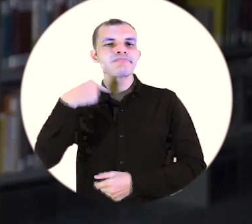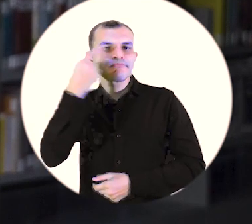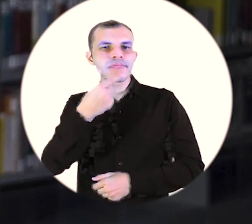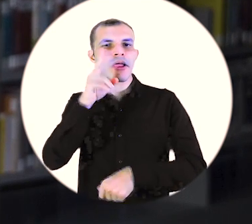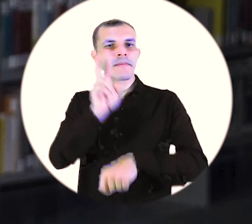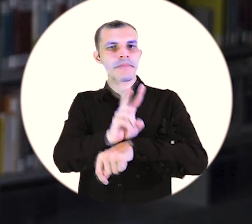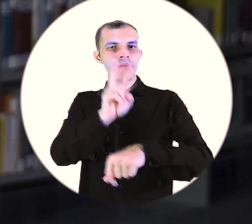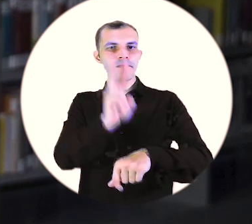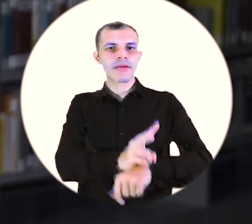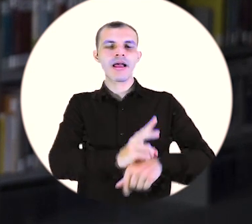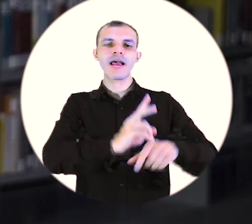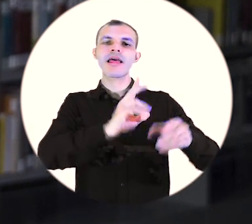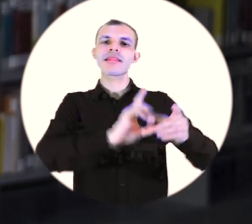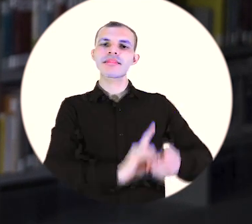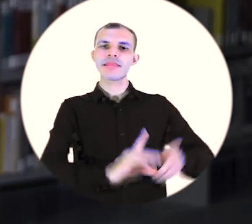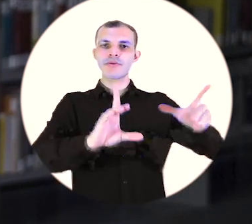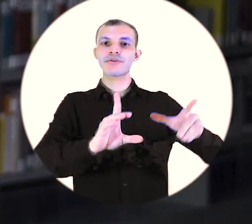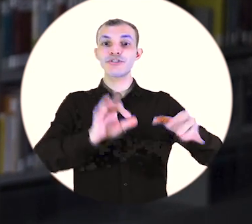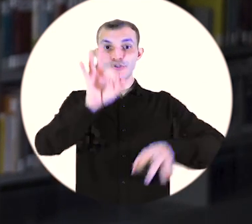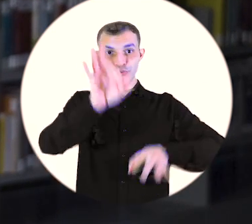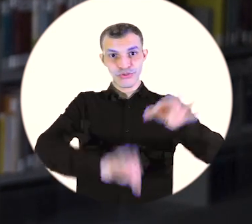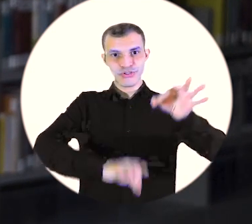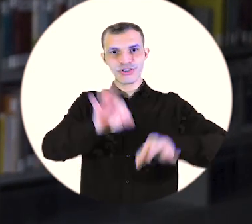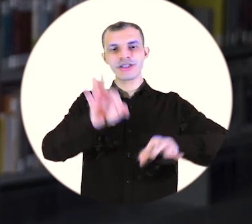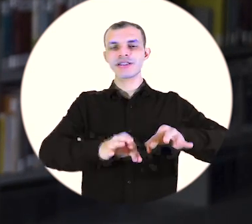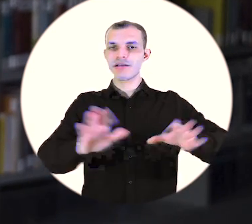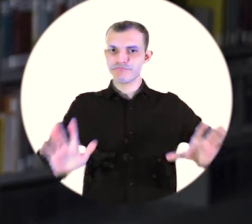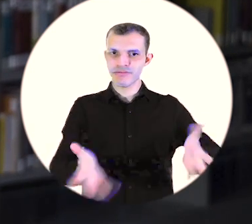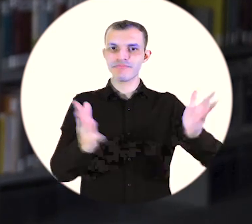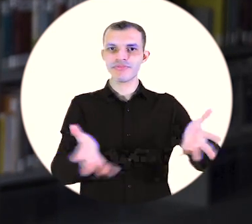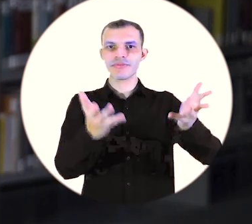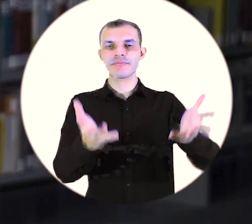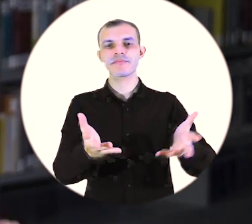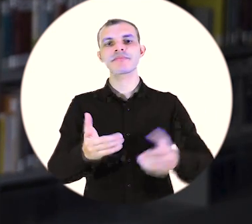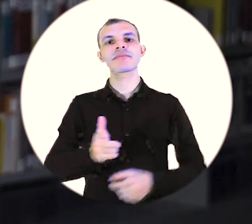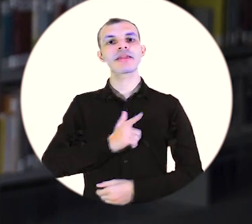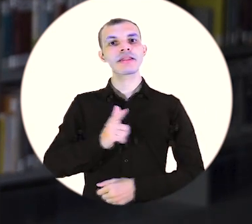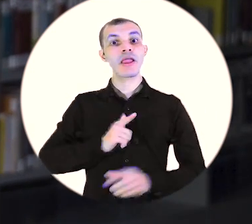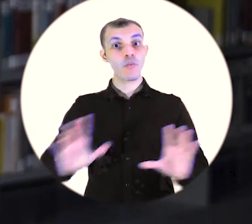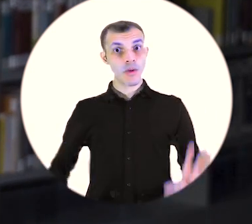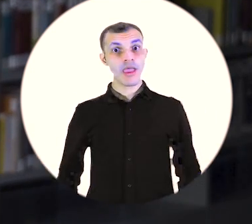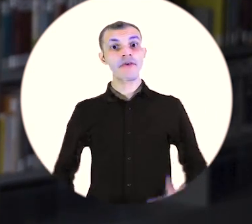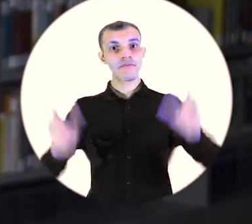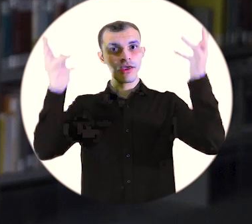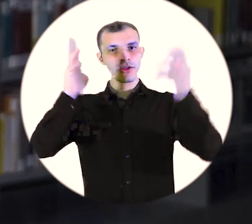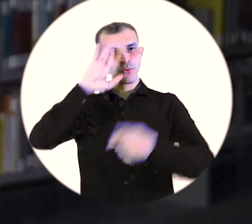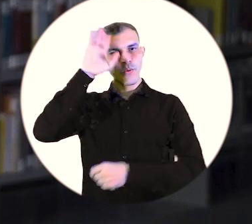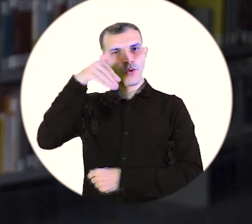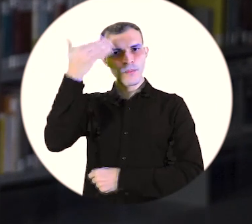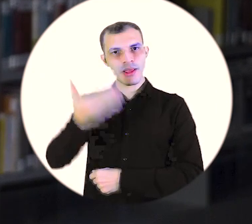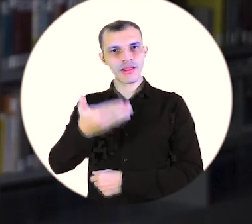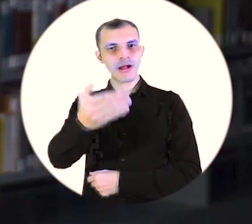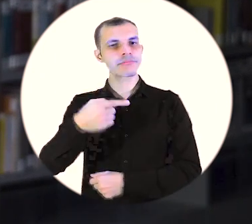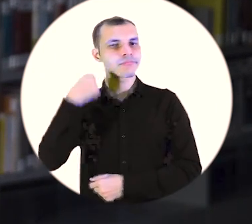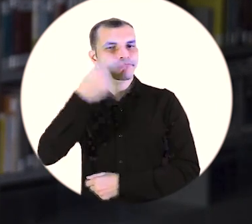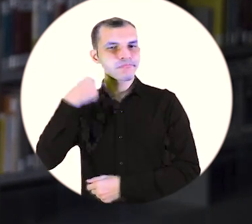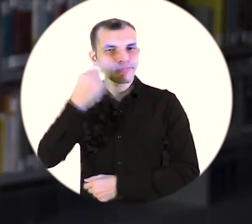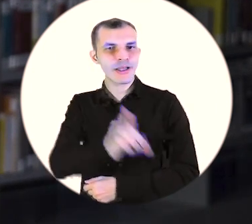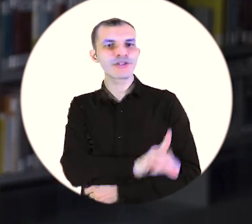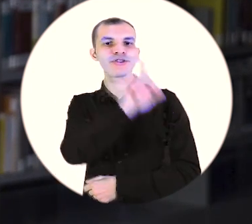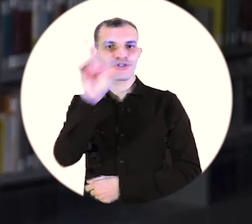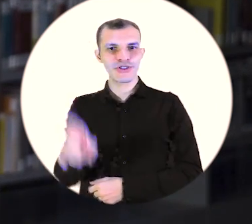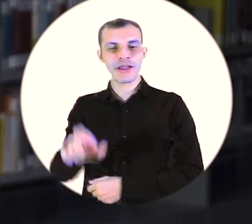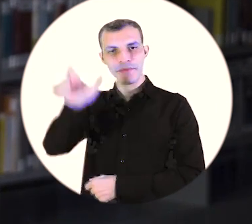na preservação da democracia e na promoção da justiça. No evento, em homenagem ao Dia do Advogado, celebrado em agosto,